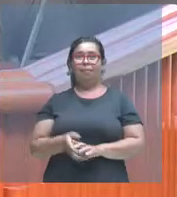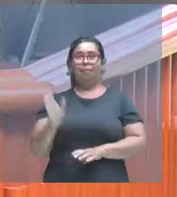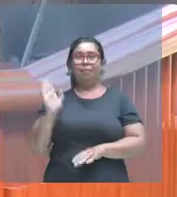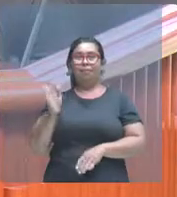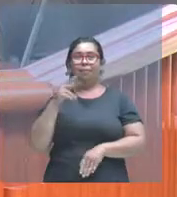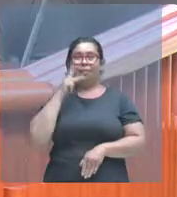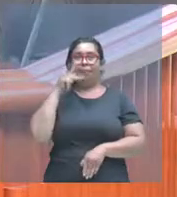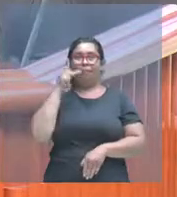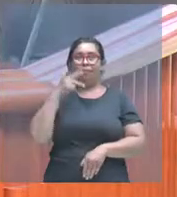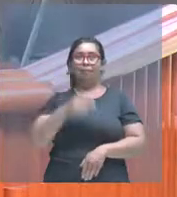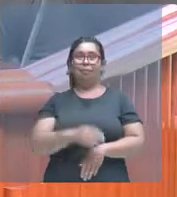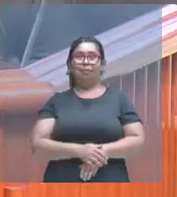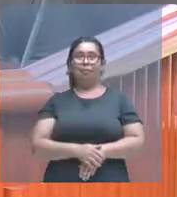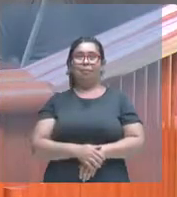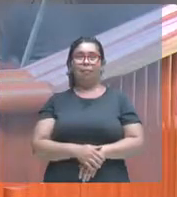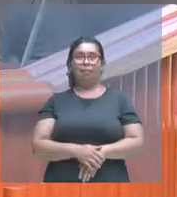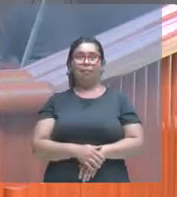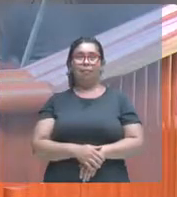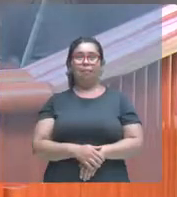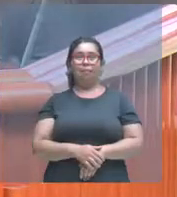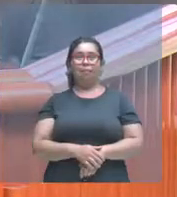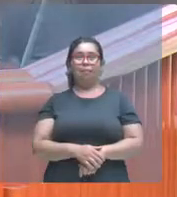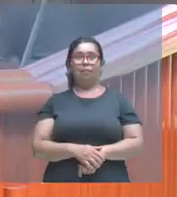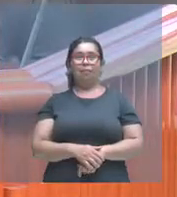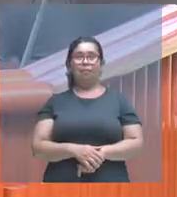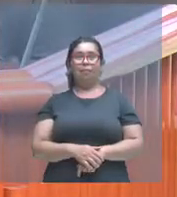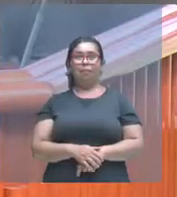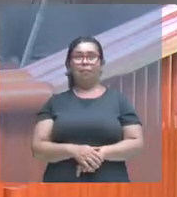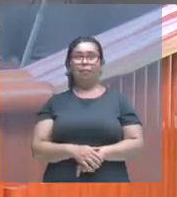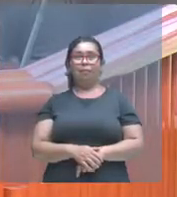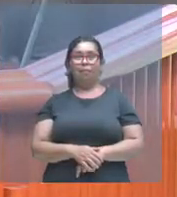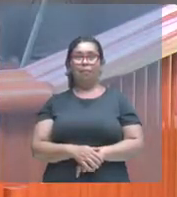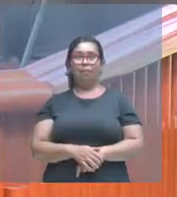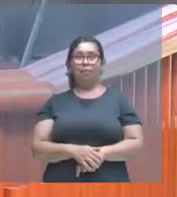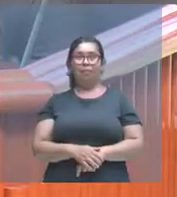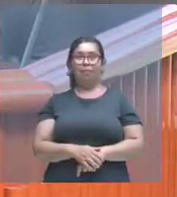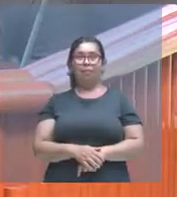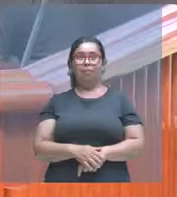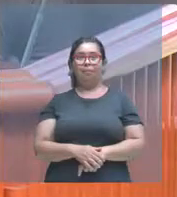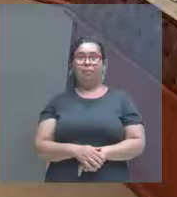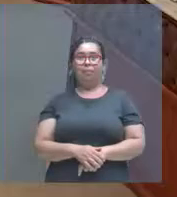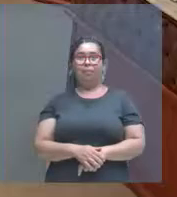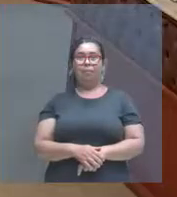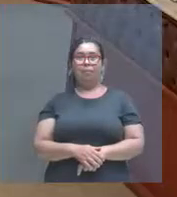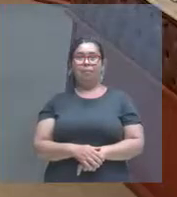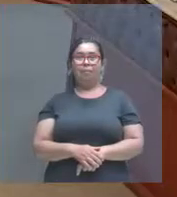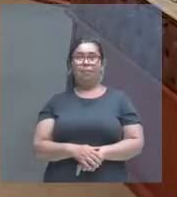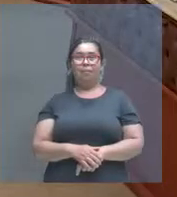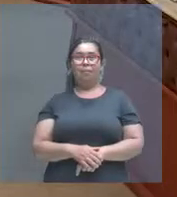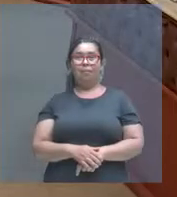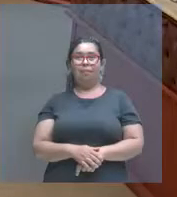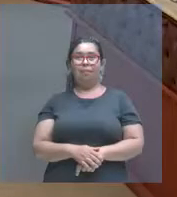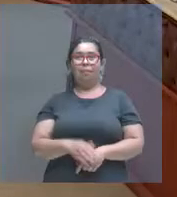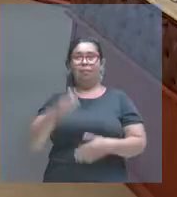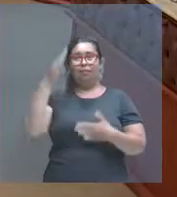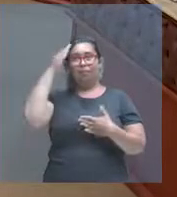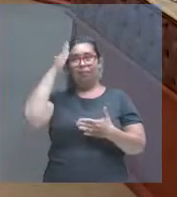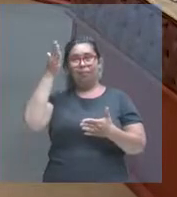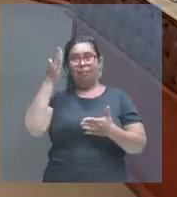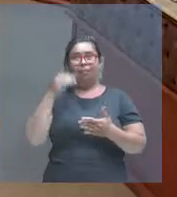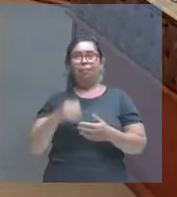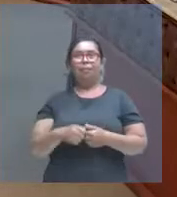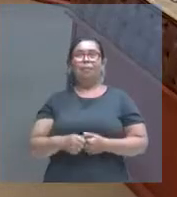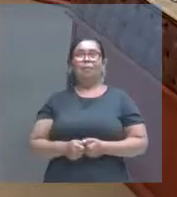Mas depois, agora? Agora? Por favor, professora, vamos ouvir a sua voz. Obrigada pela